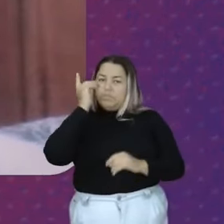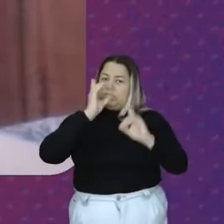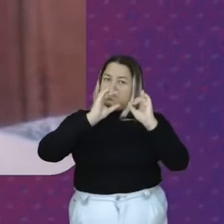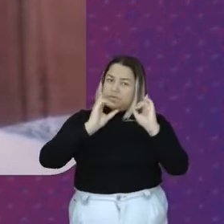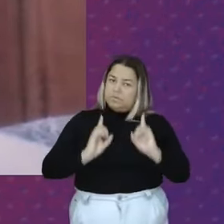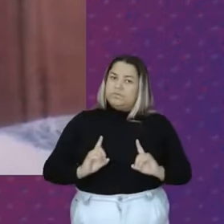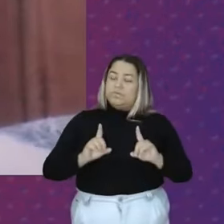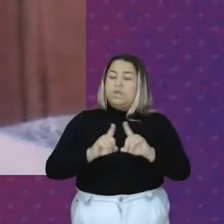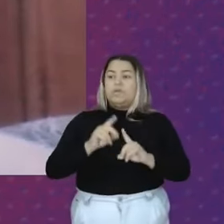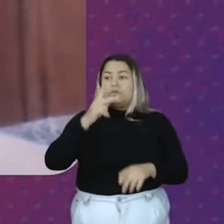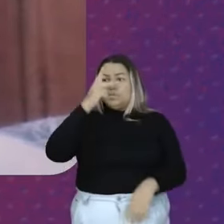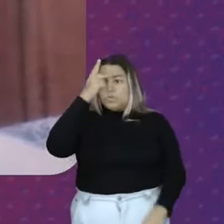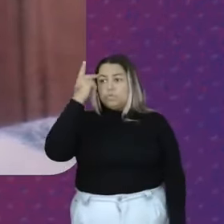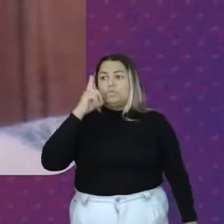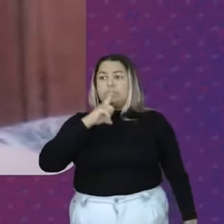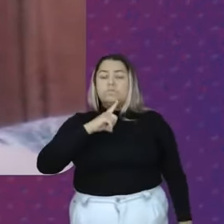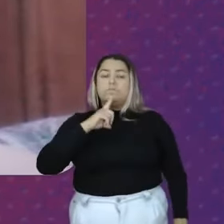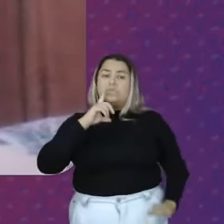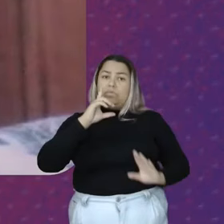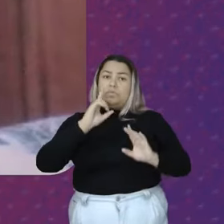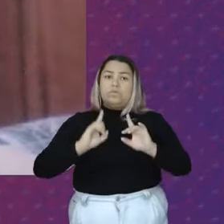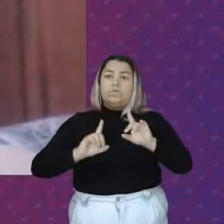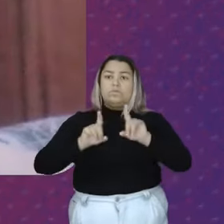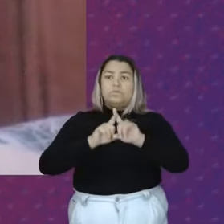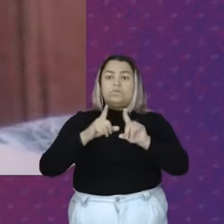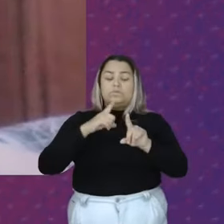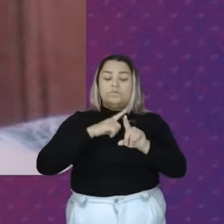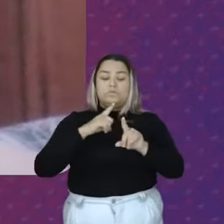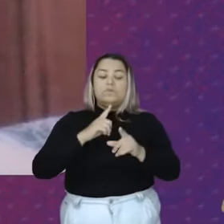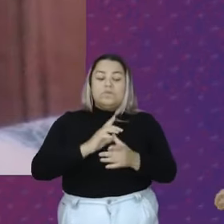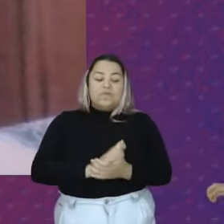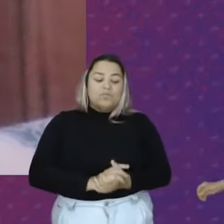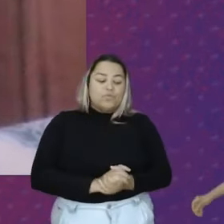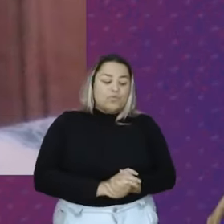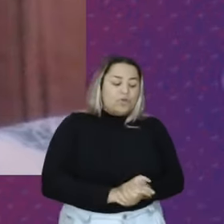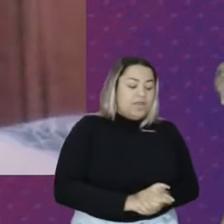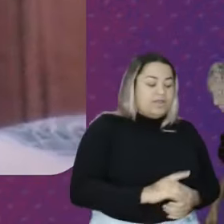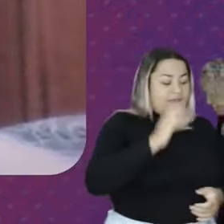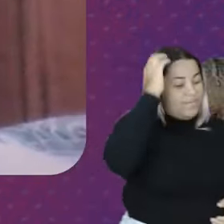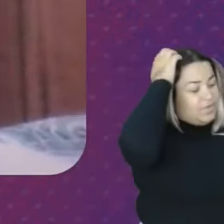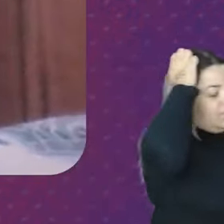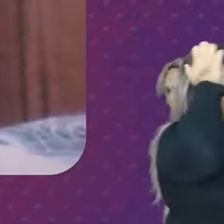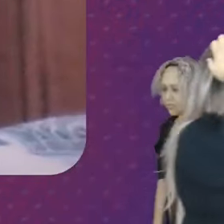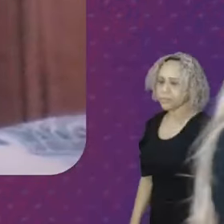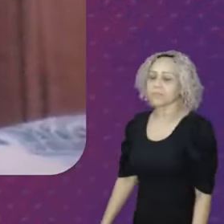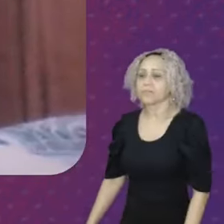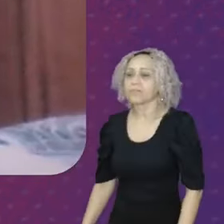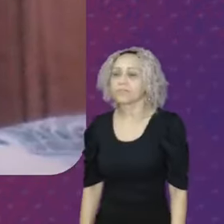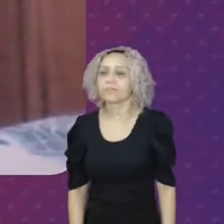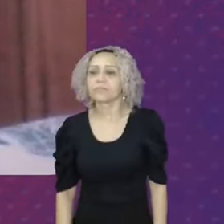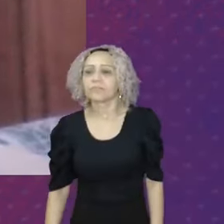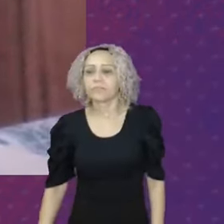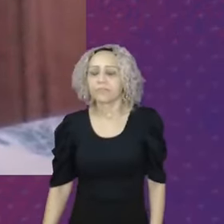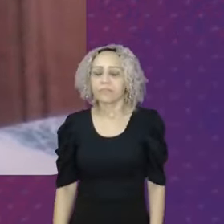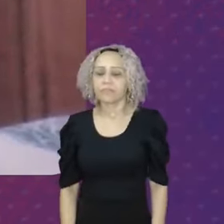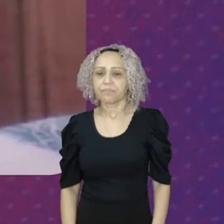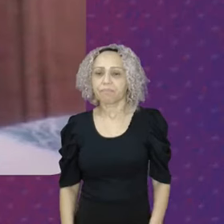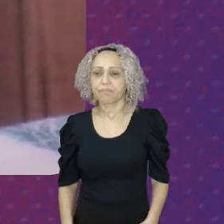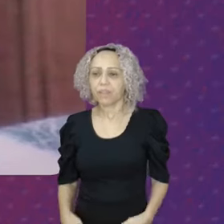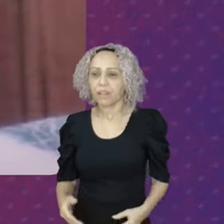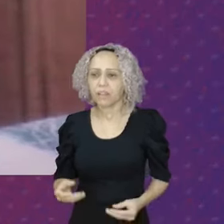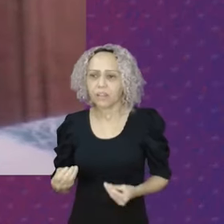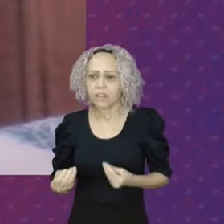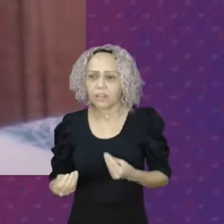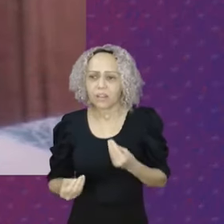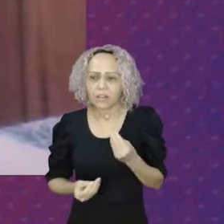deficiência essa pessoa tem direito de receber esse benefício da prestação continuada também temos o passe livre inter estadual que é